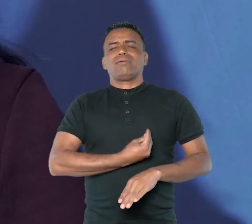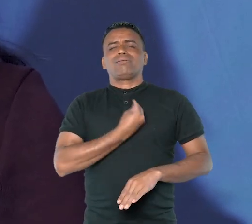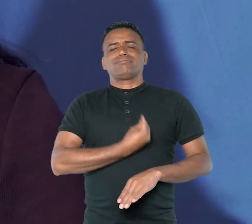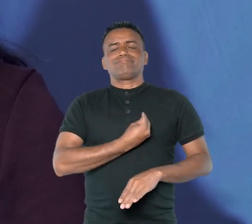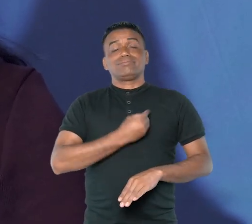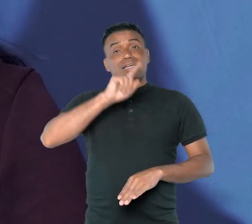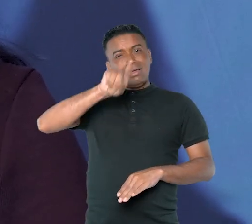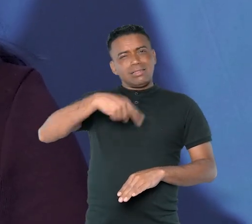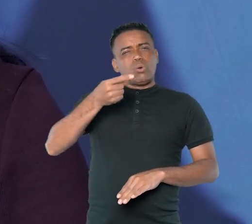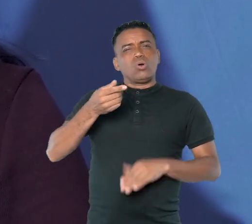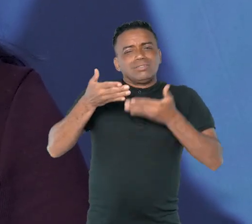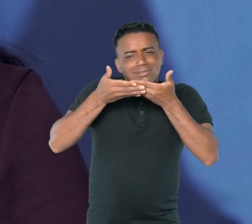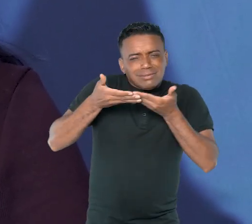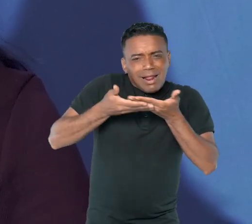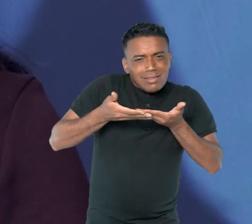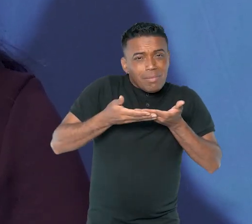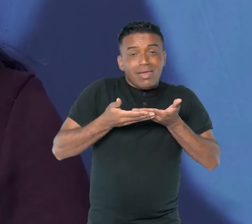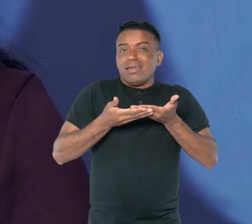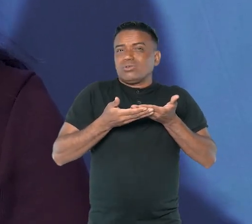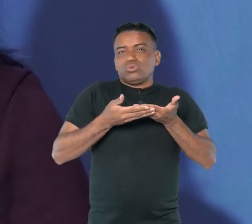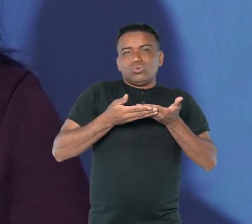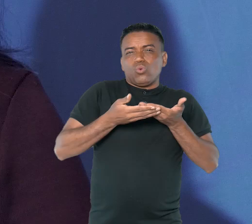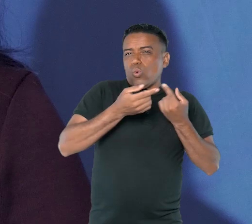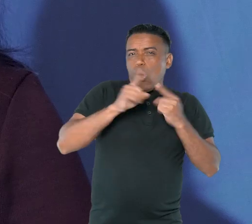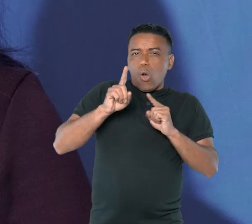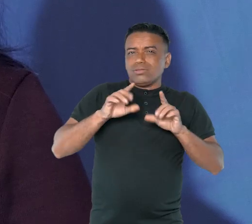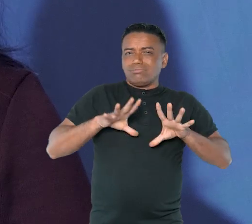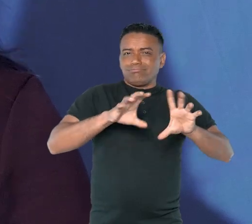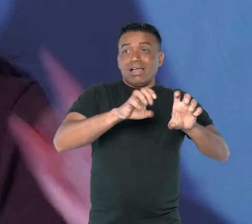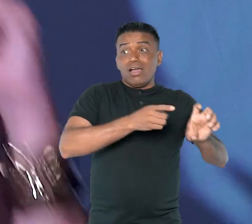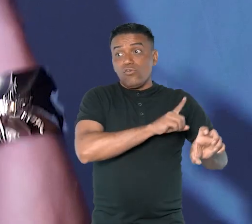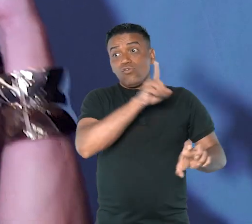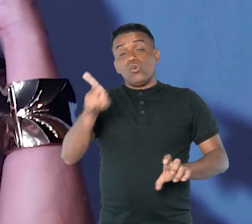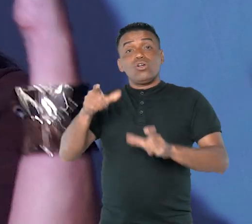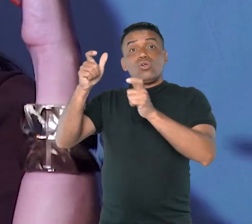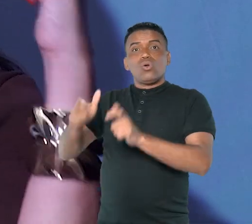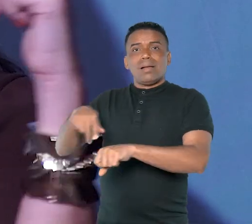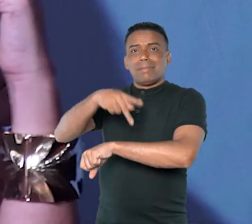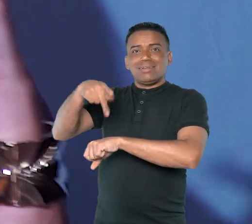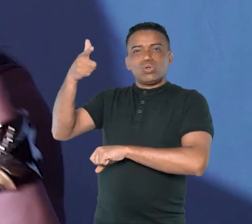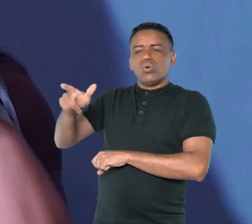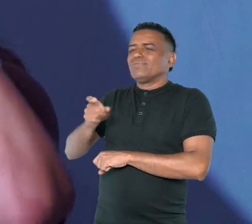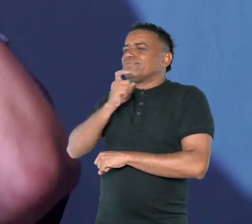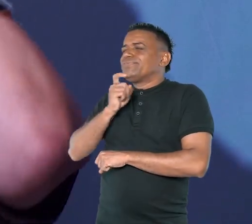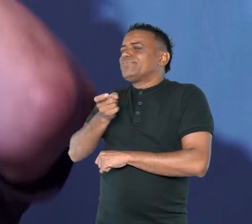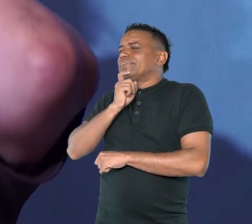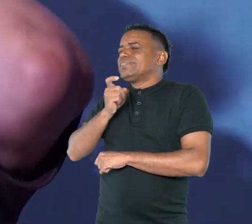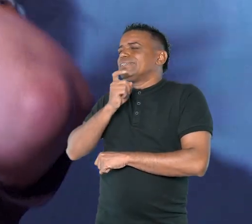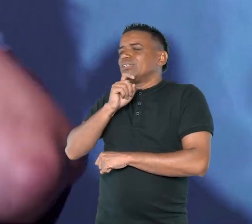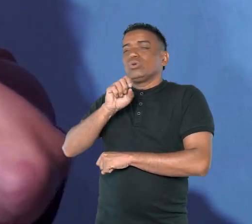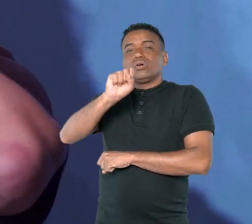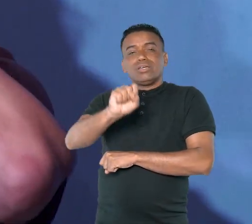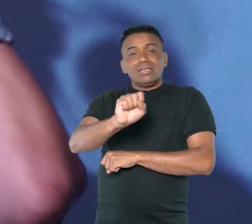E depois de um longo tratamento, eu fui para o frio, né? Eu já busquei Stonehenge, que é um lugar que tinha ficado, né? Foi uma dessas viagens que